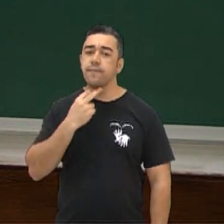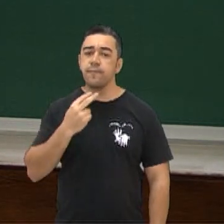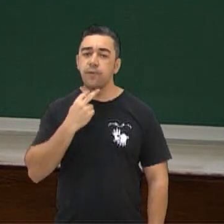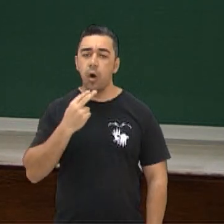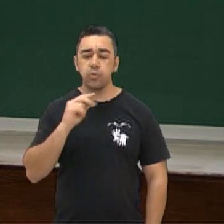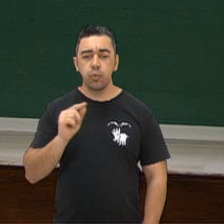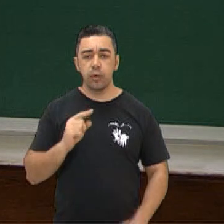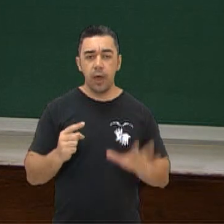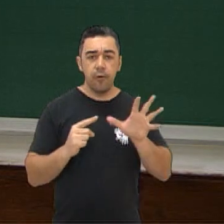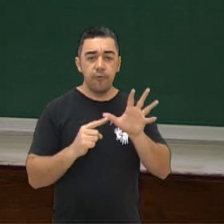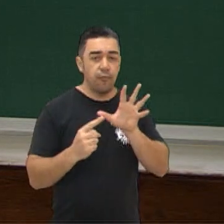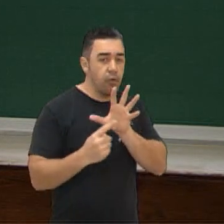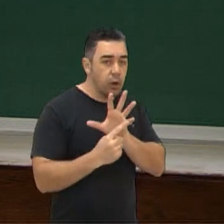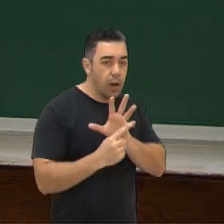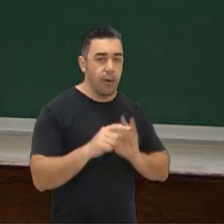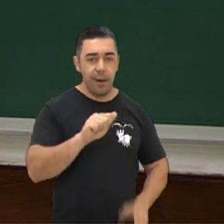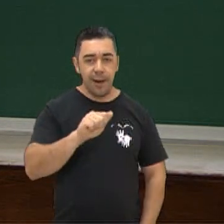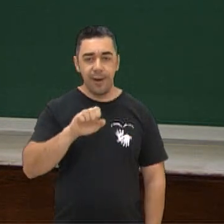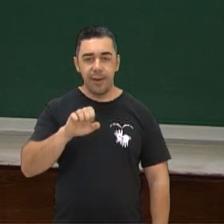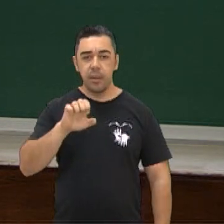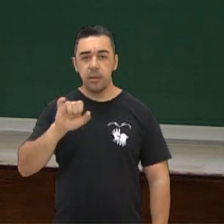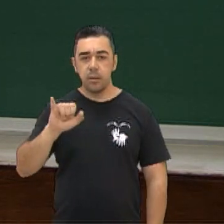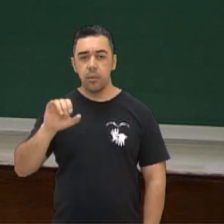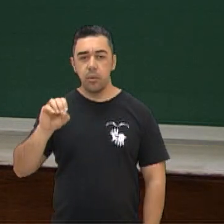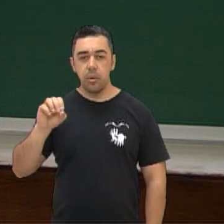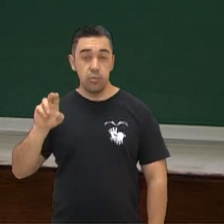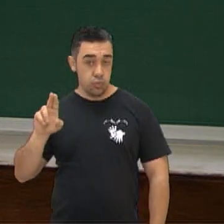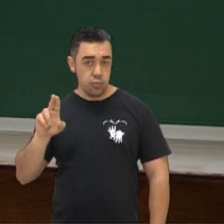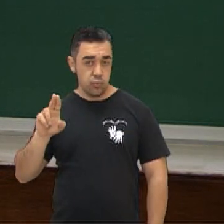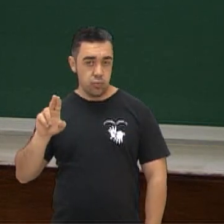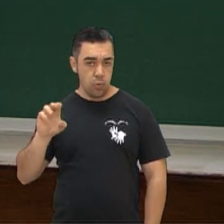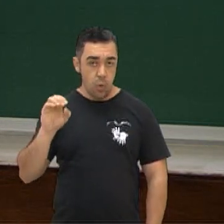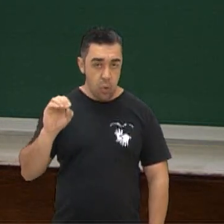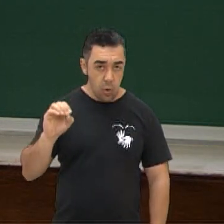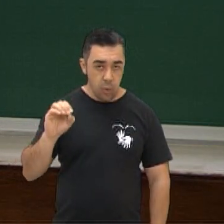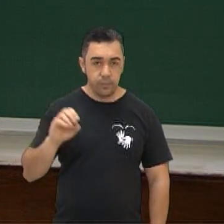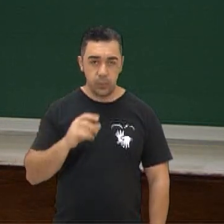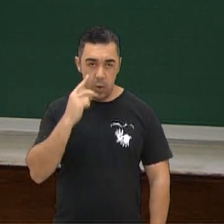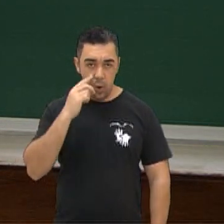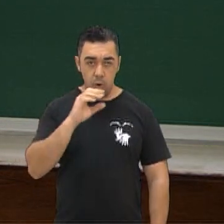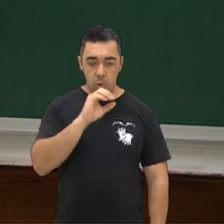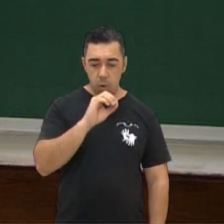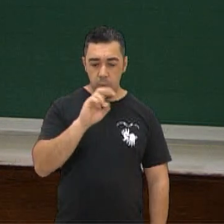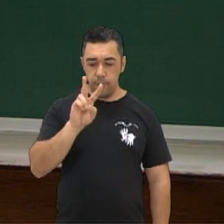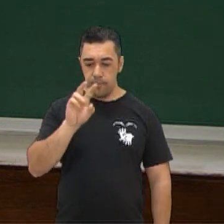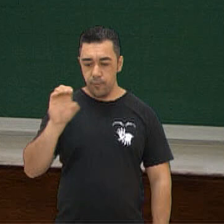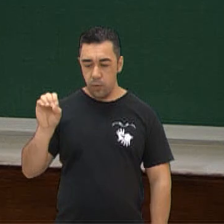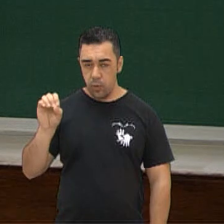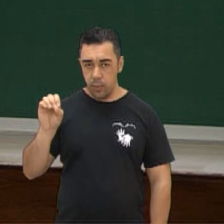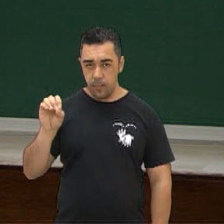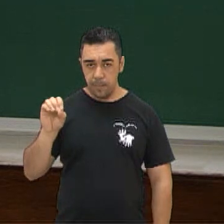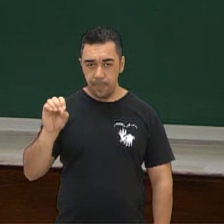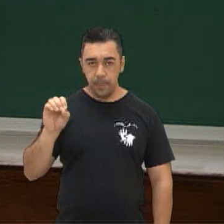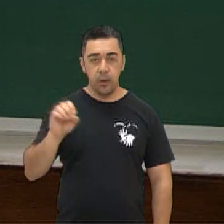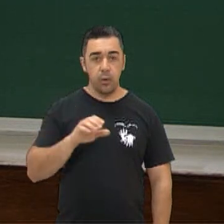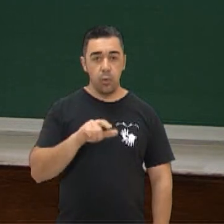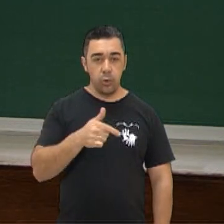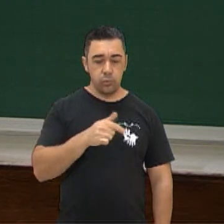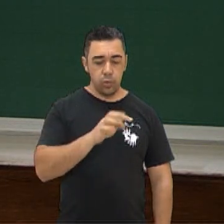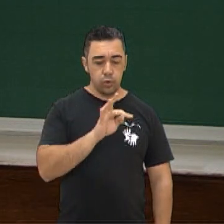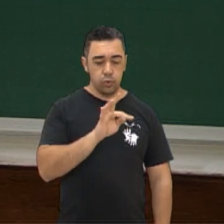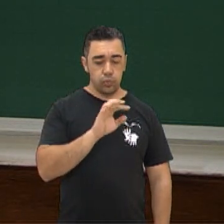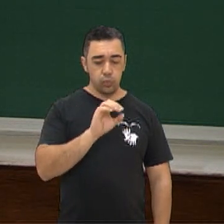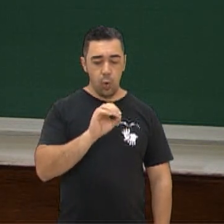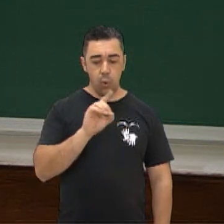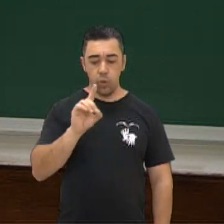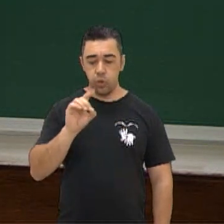né? As consoantes não se correspondem, não são coincidentes. Uma é V,